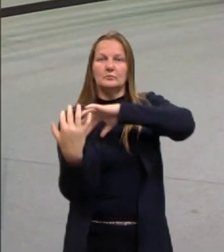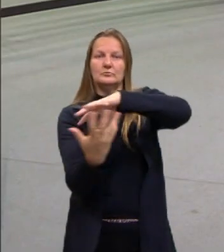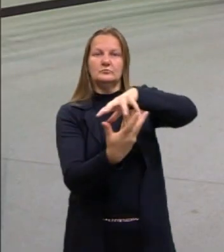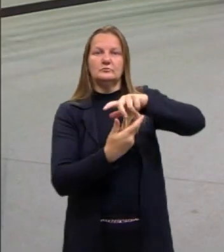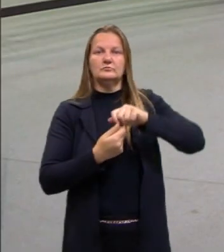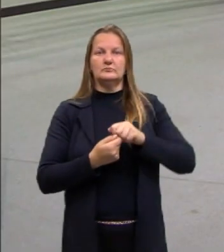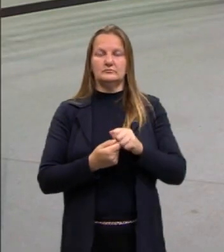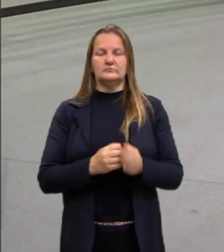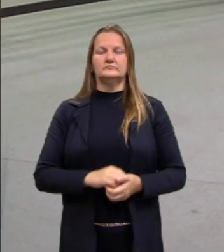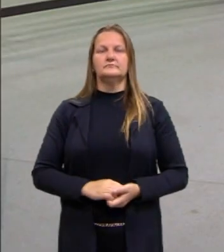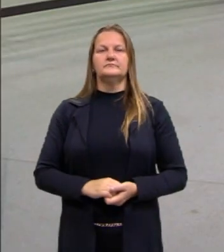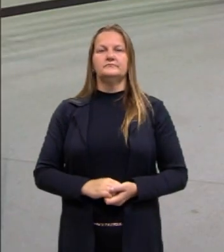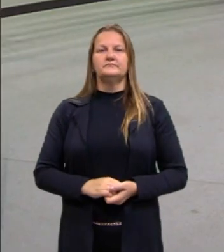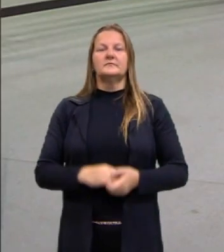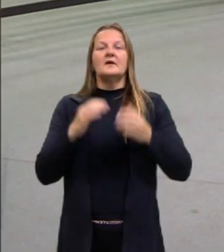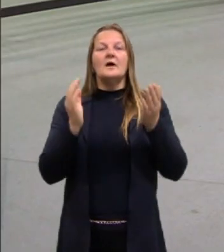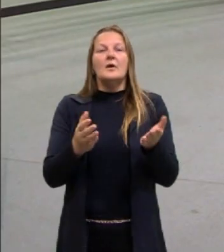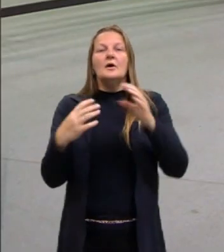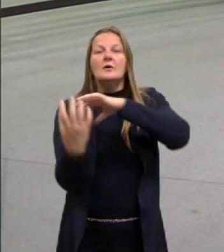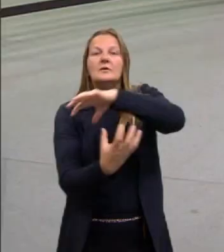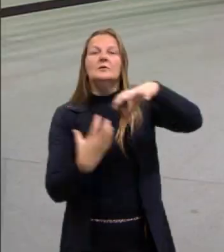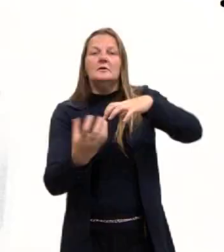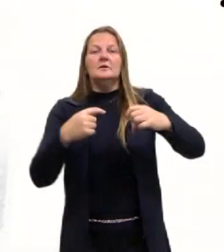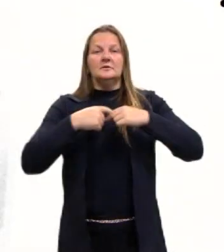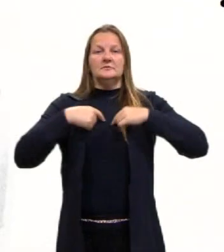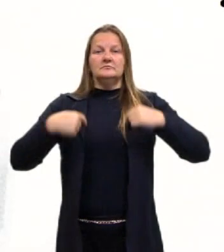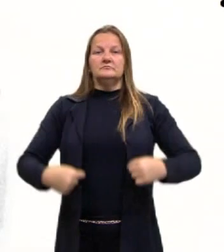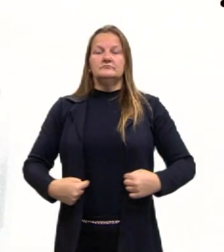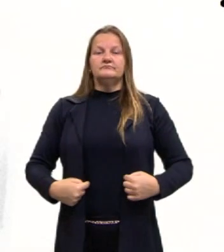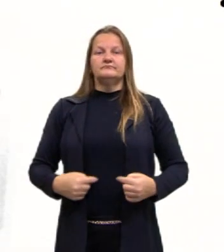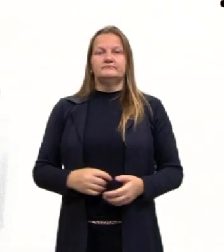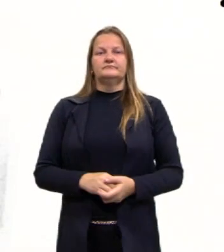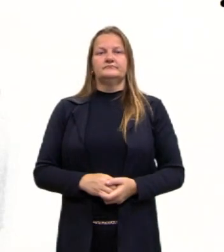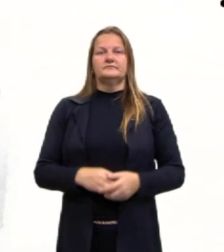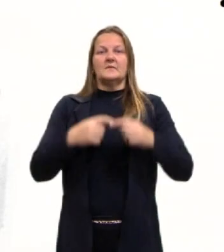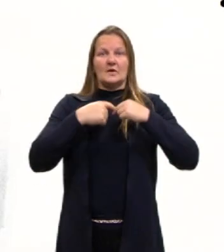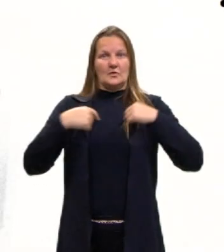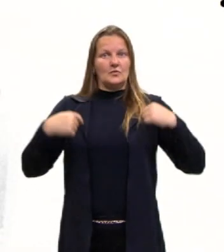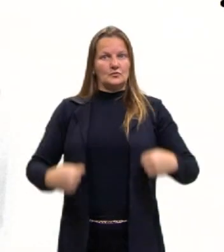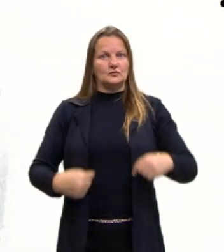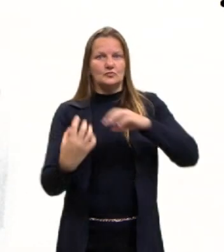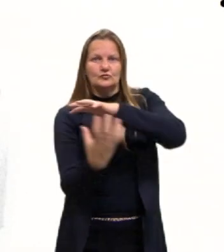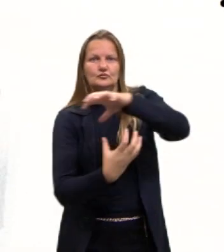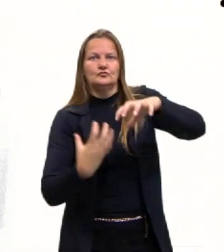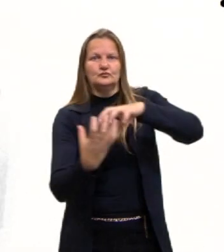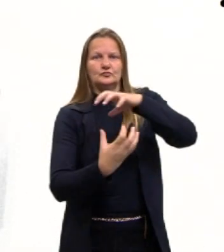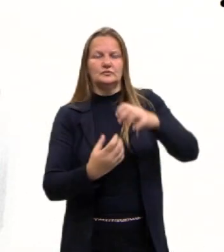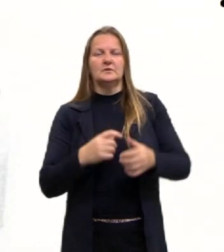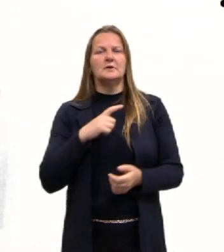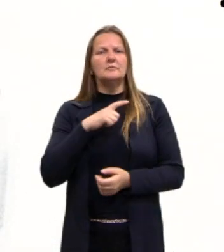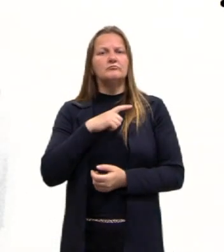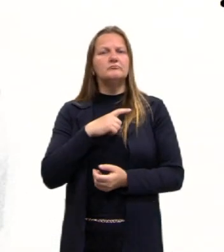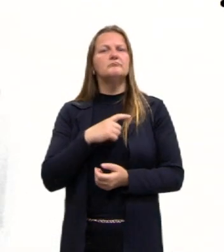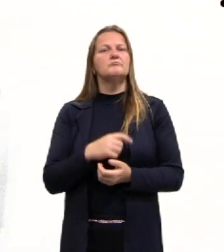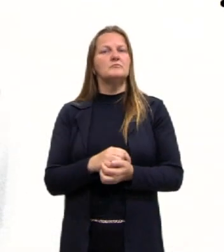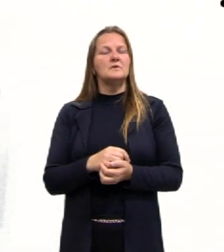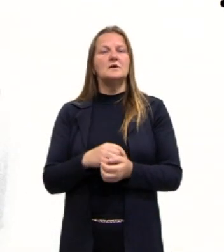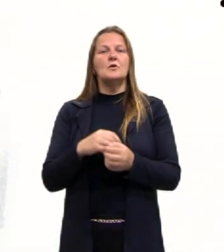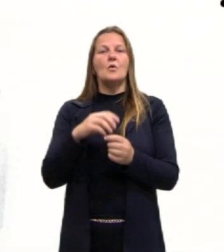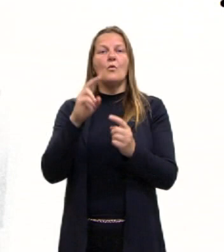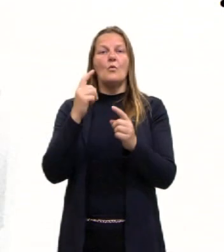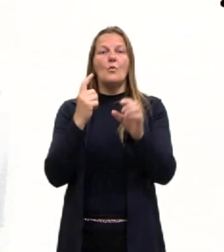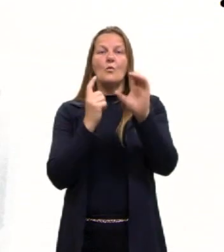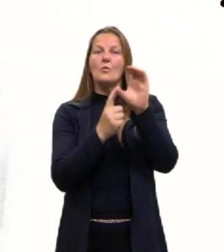e agora a gente vai para a evolução chinesa a Revolução Chinesa né que a gente diz ela é a revolução Comunista